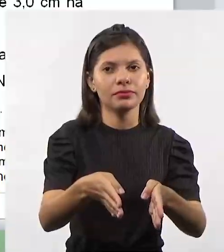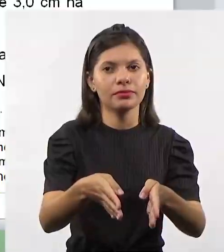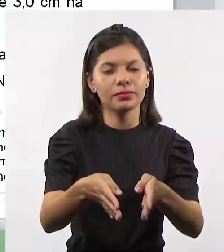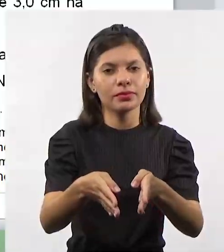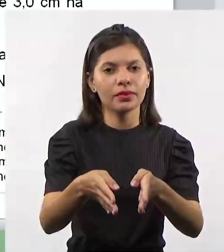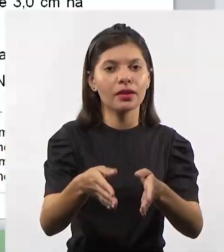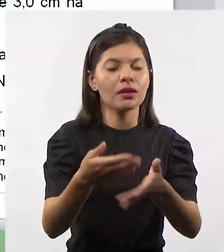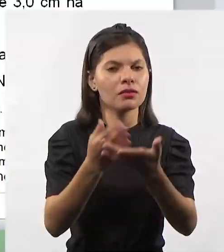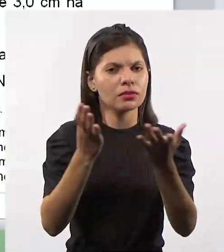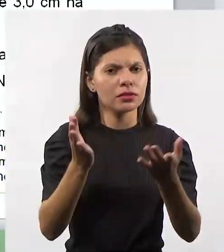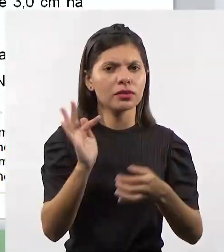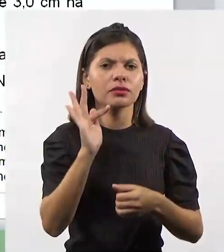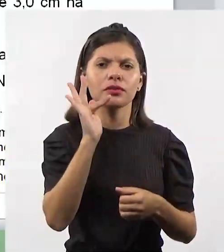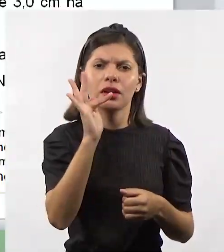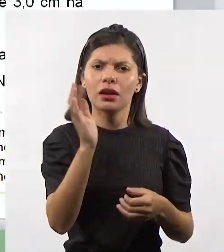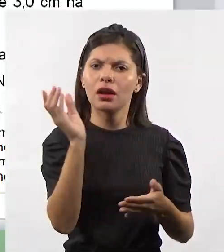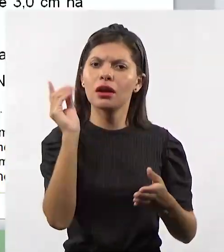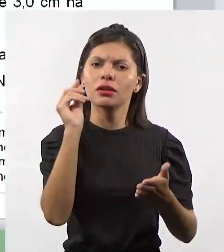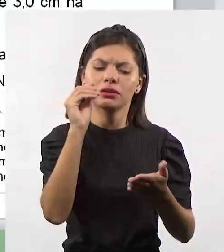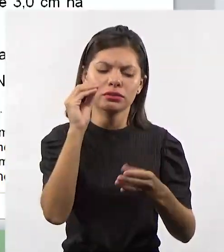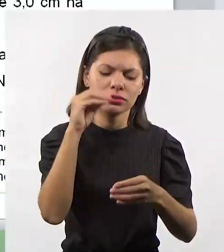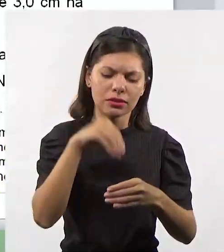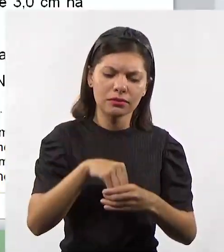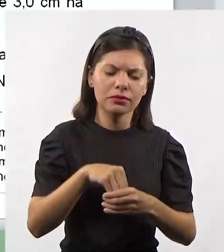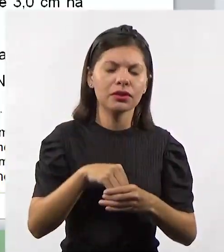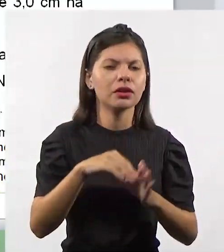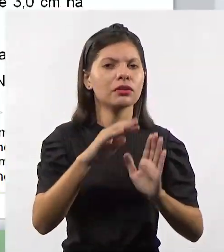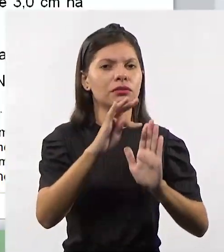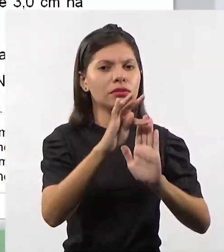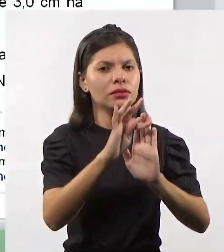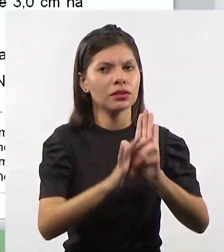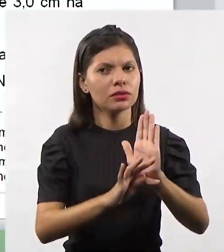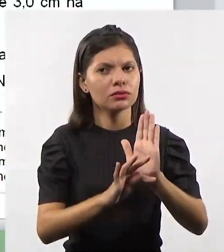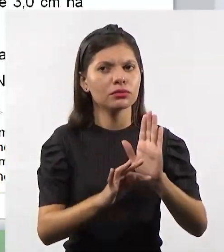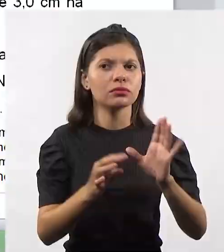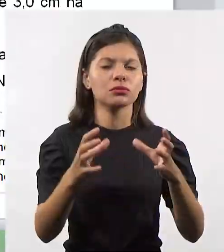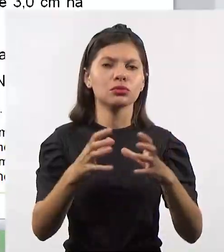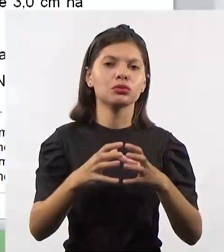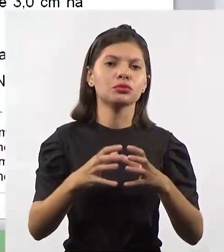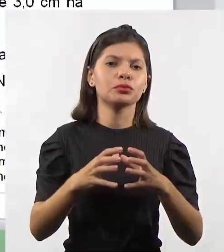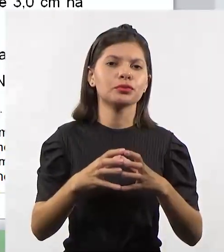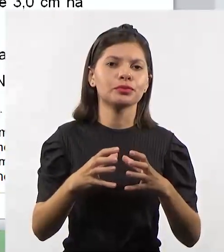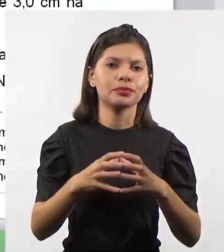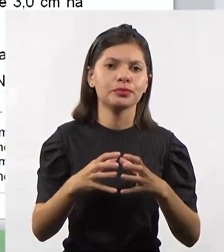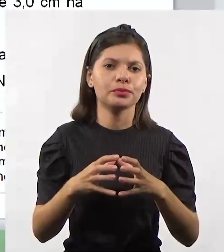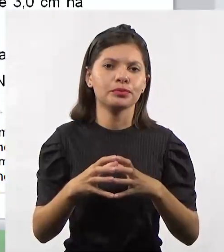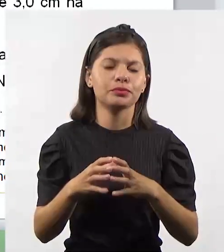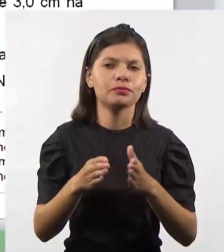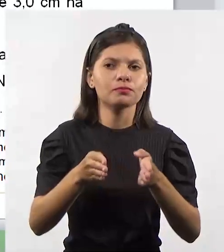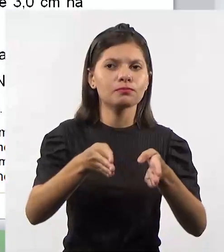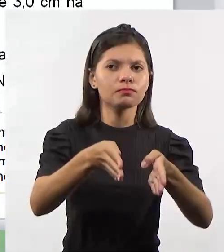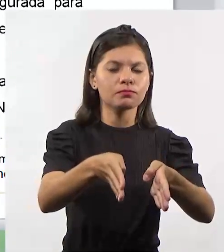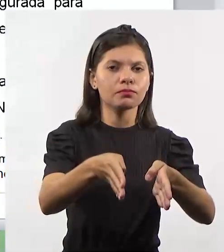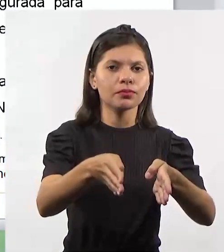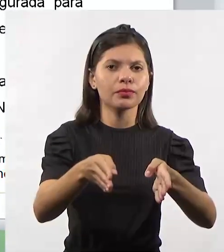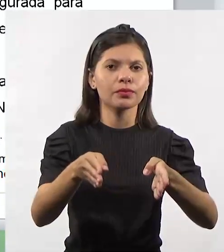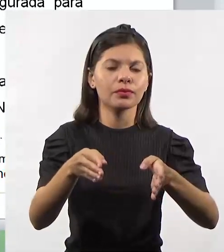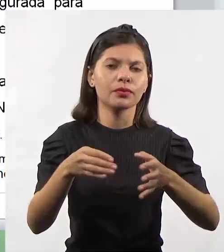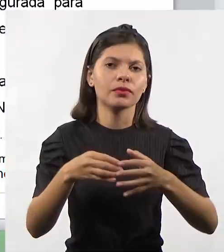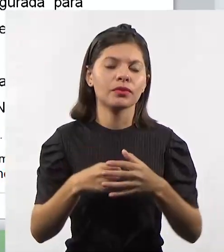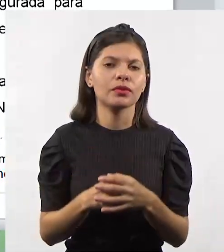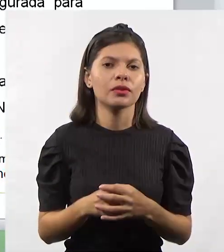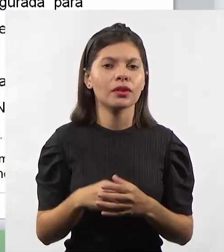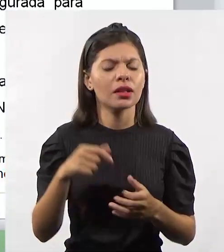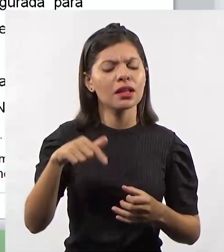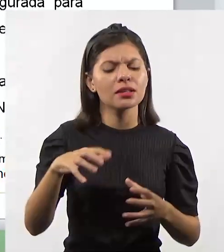vai ter que dizer quem é esse grupo focal né Este grupo será ou foi constituído